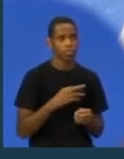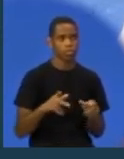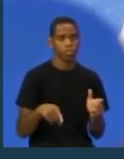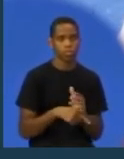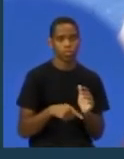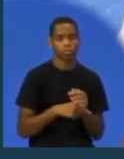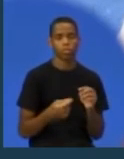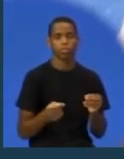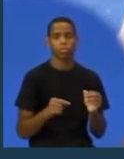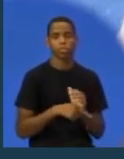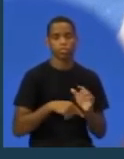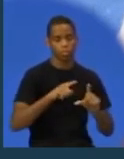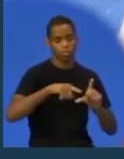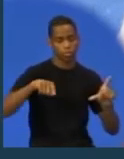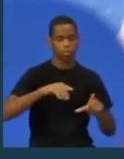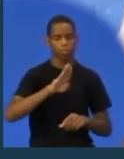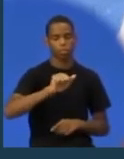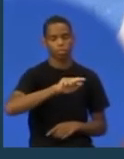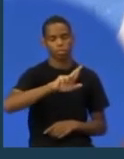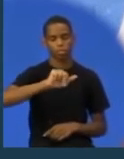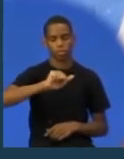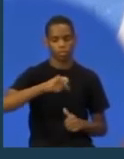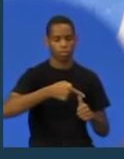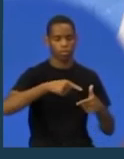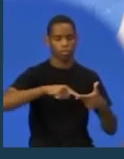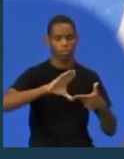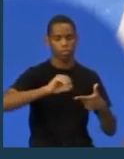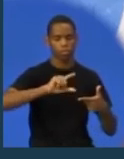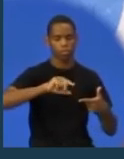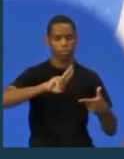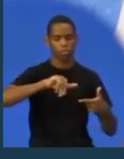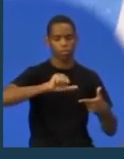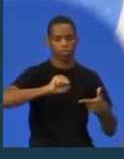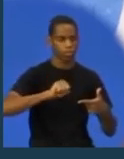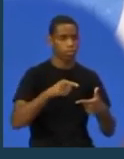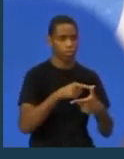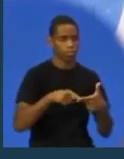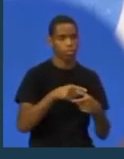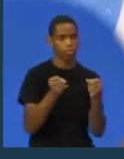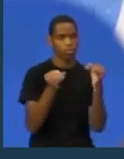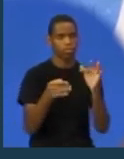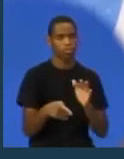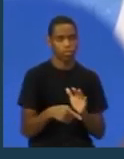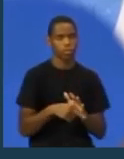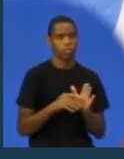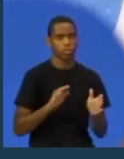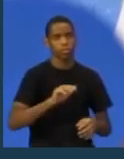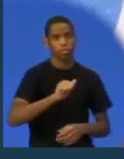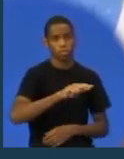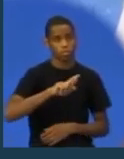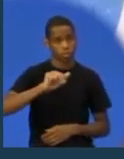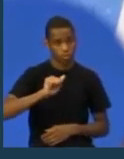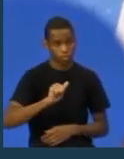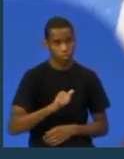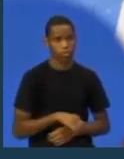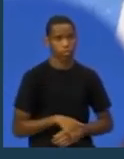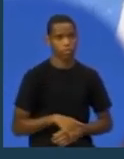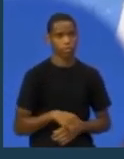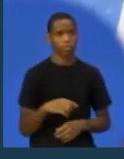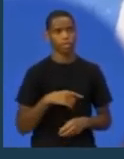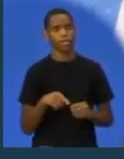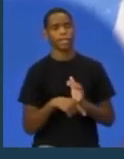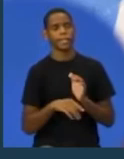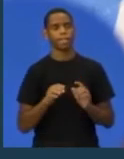conversar são os gráficos de barra e gráficos de coluna. Os gráficos de barra,